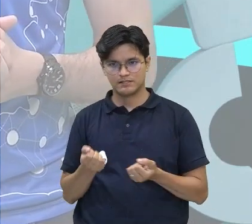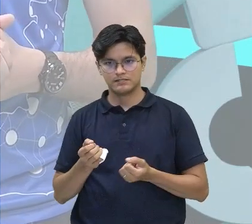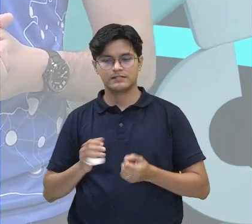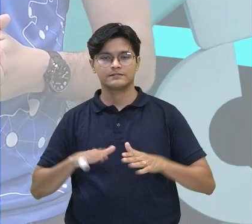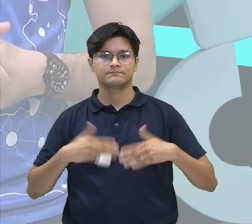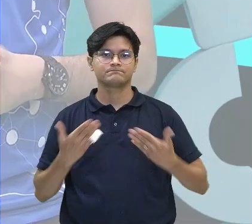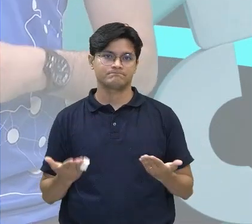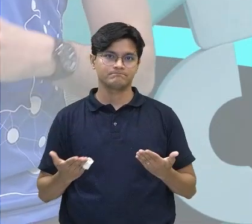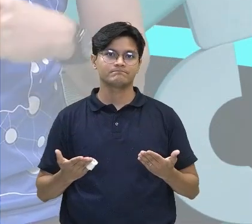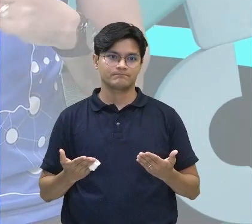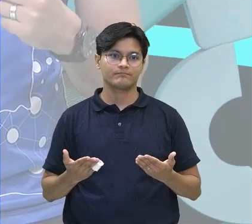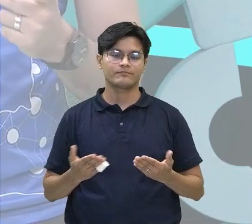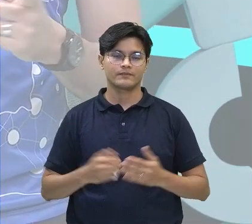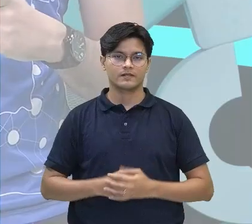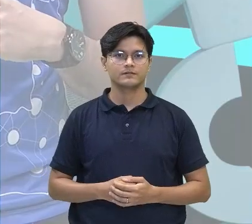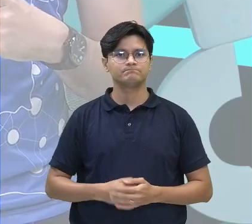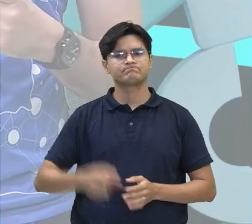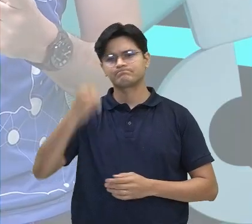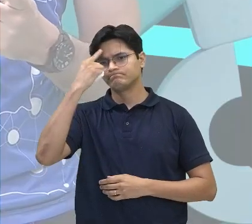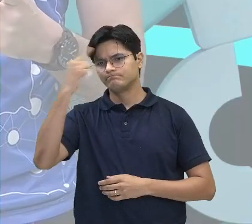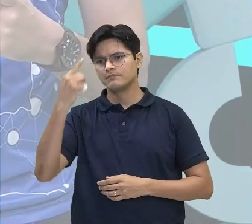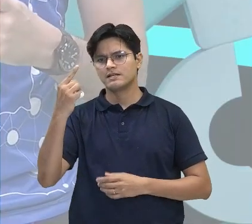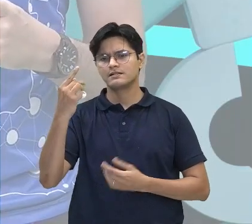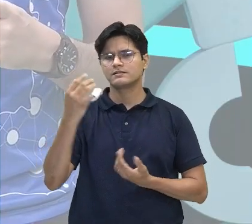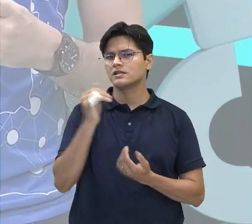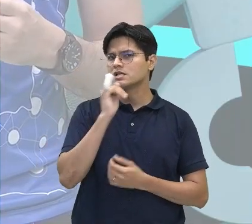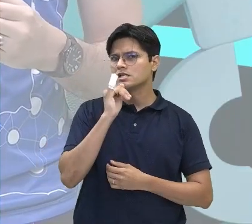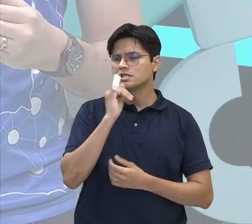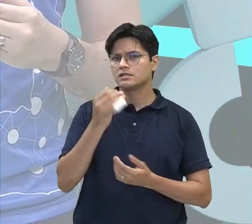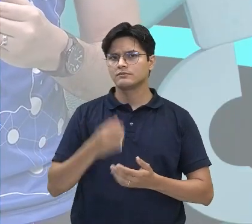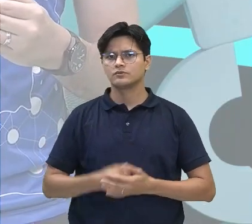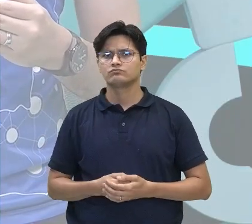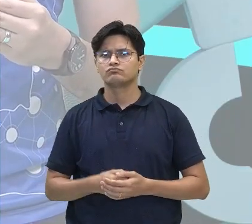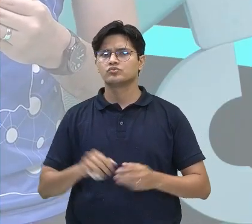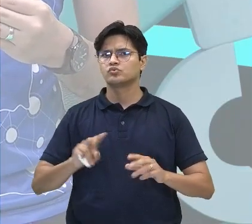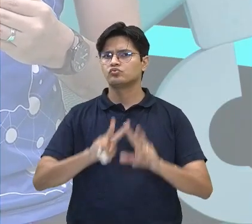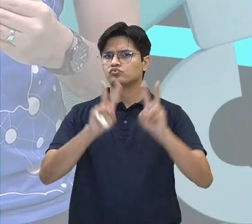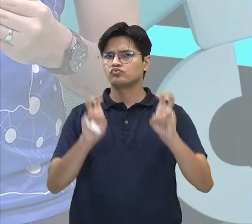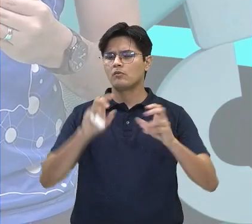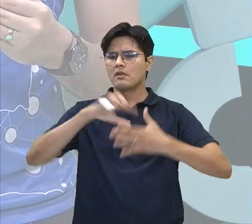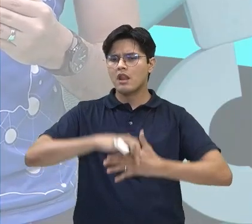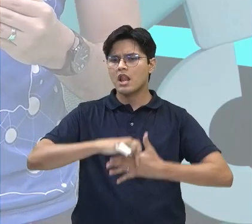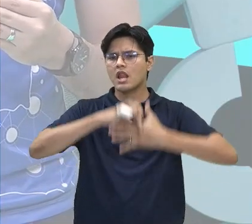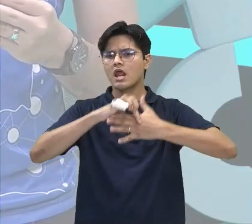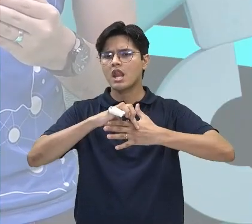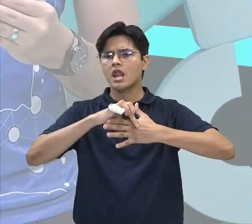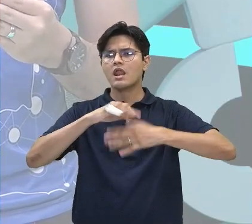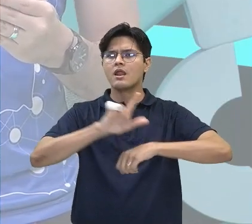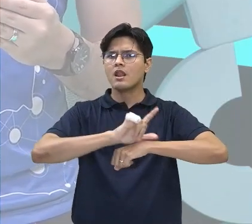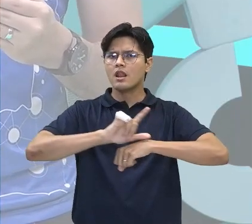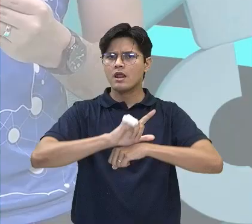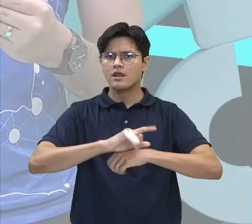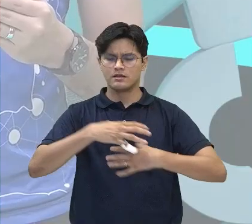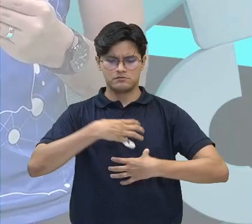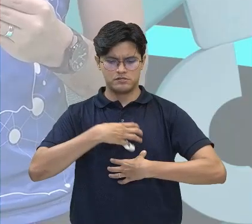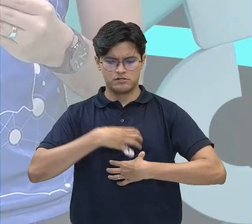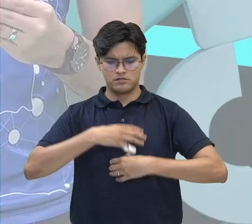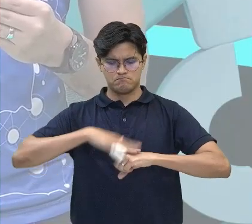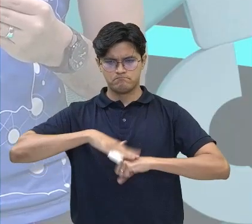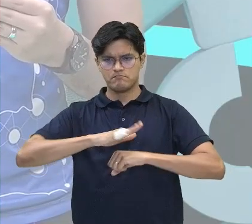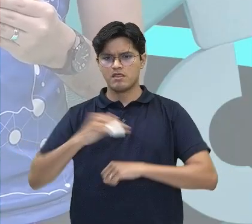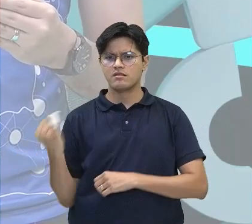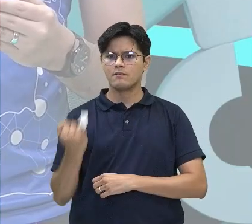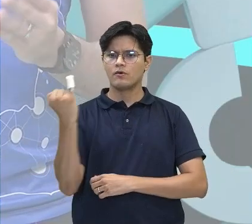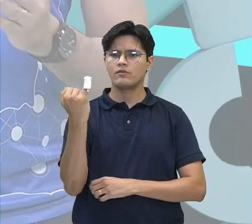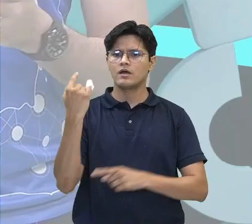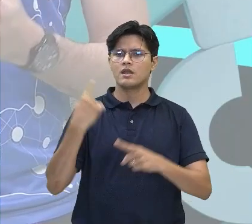mais importante. Pensem nessa ideia de liderança também, tá? De ir à frente, de liderar, de se sentir mais importante porque é